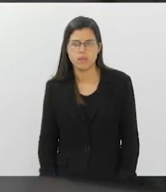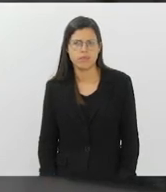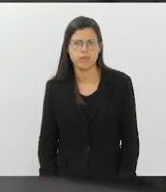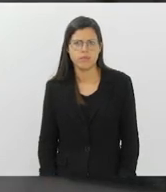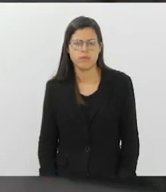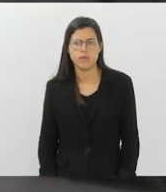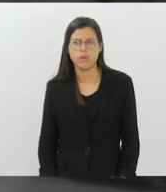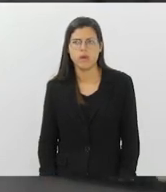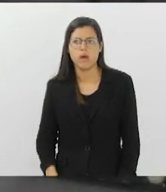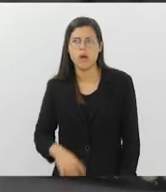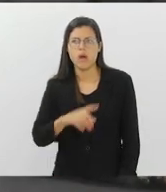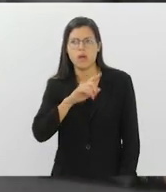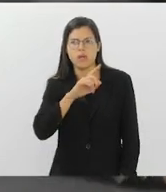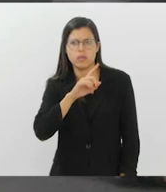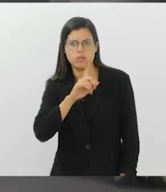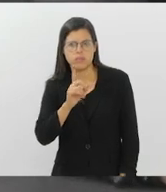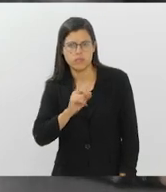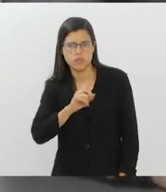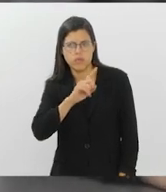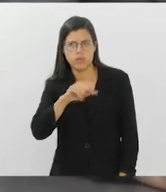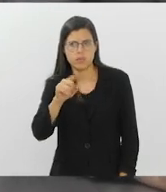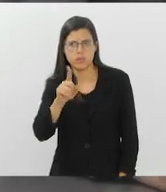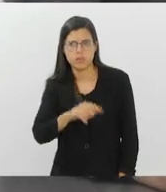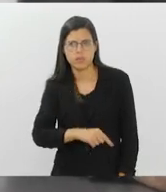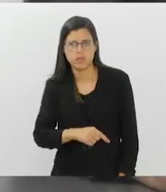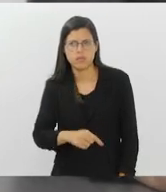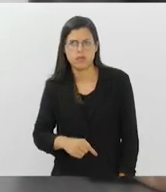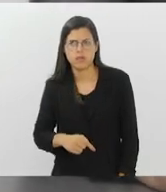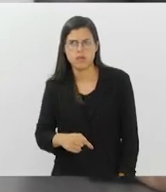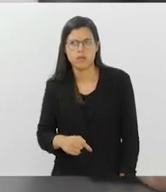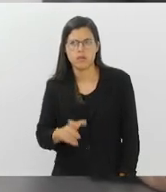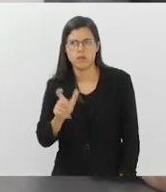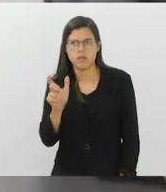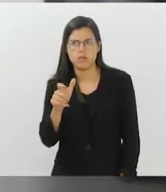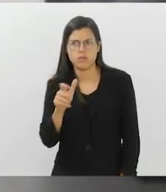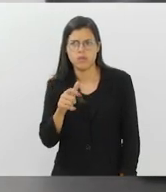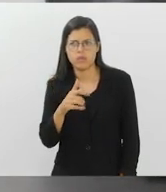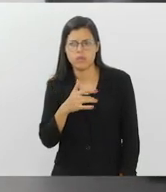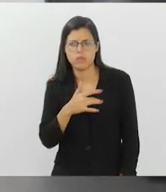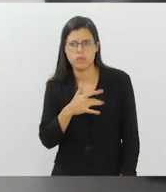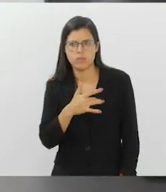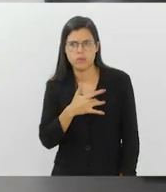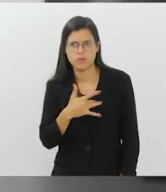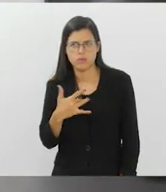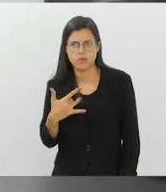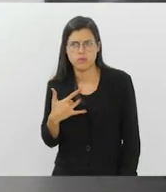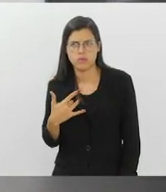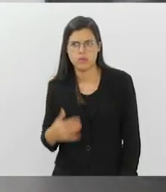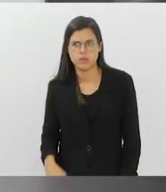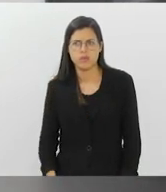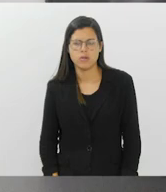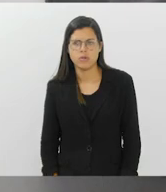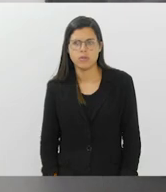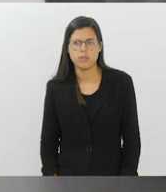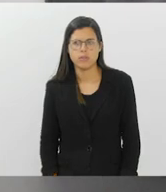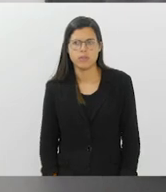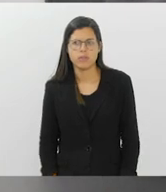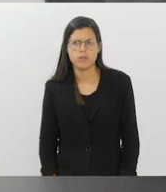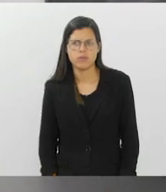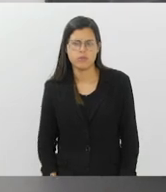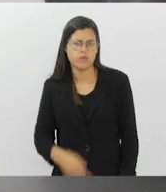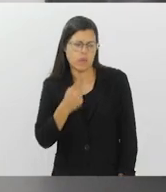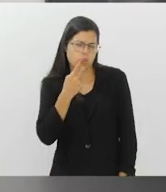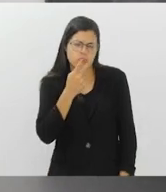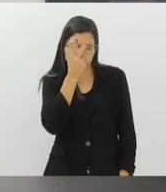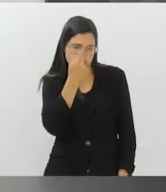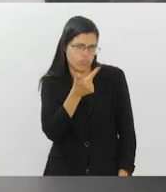não cancelamento. Não, ele disse planos, que ele não já tem, está ok. Não tem autonomia para fazer tem essa autonomia. Decisão. Então